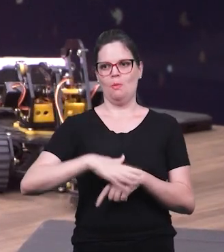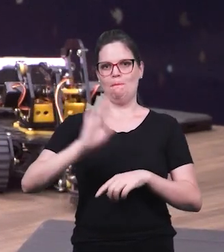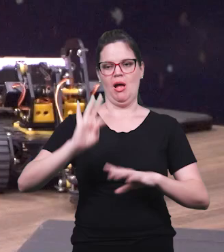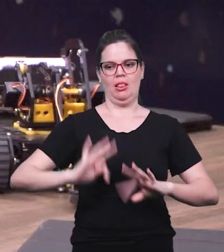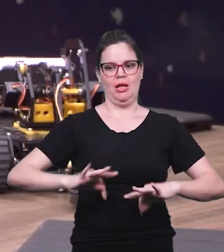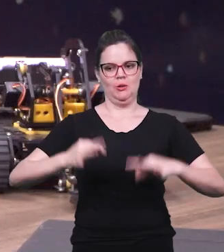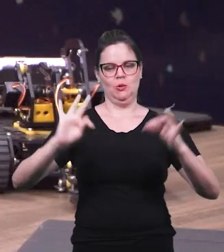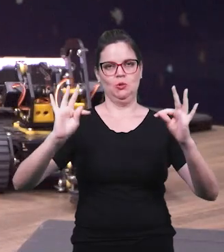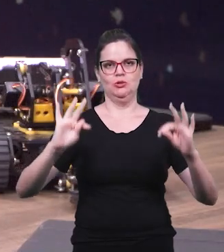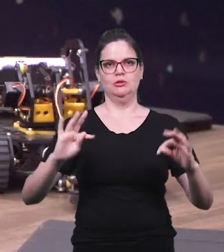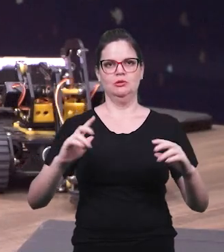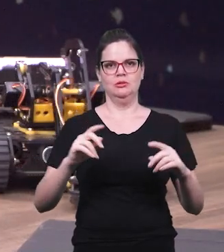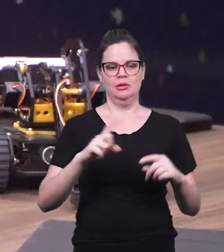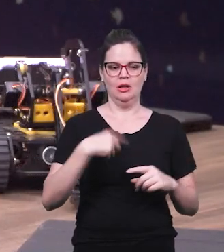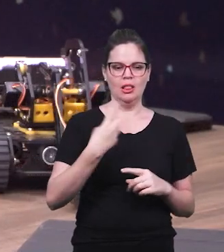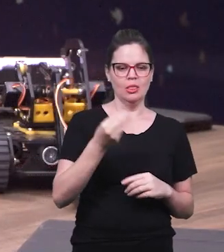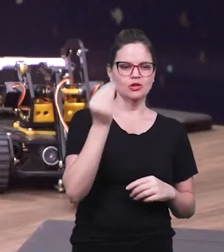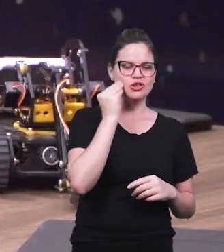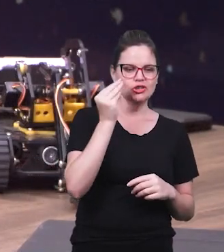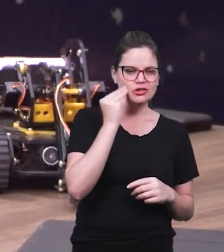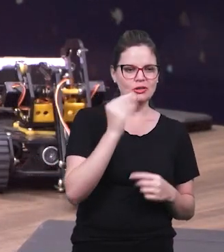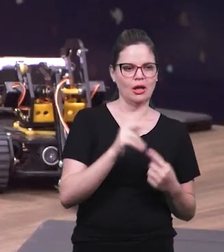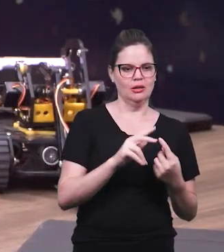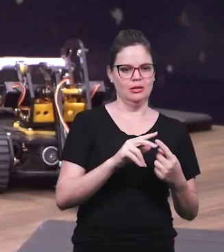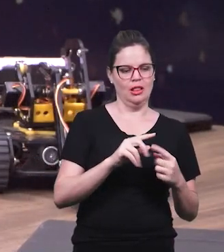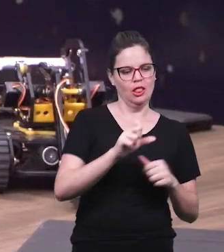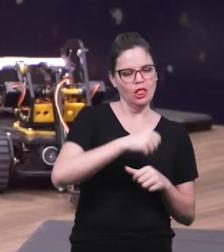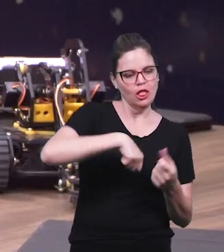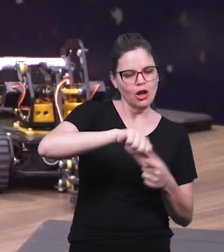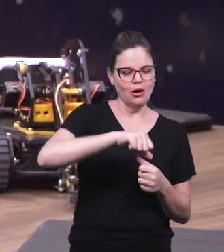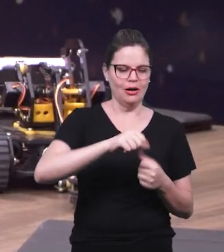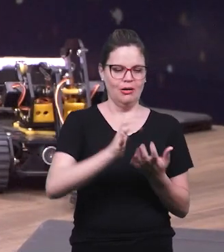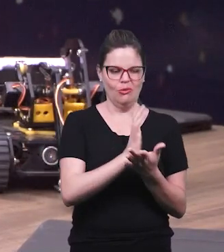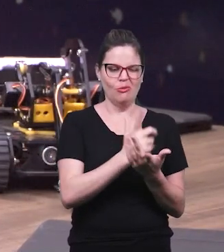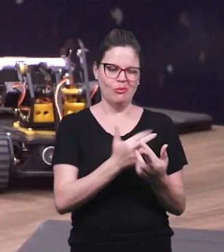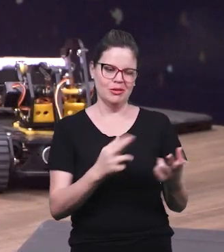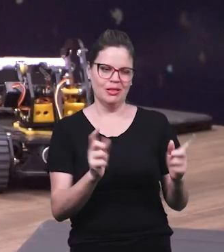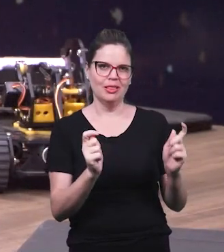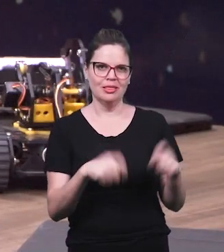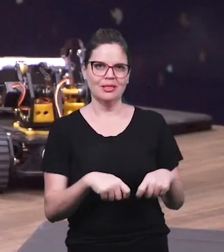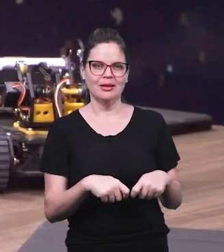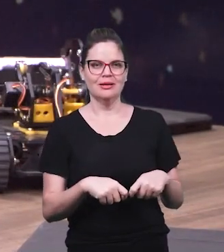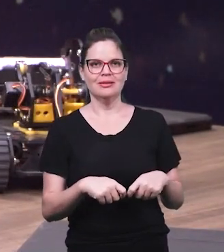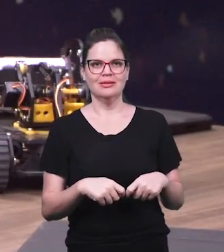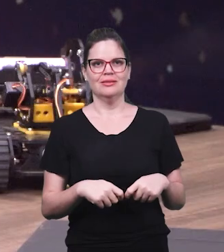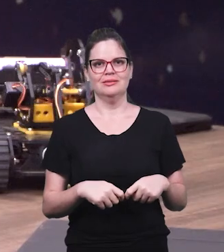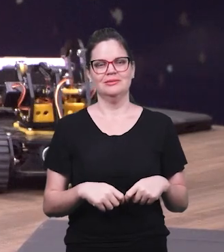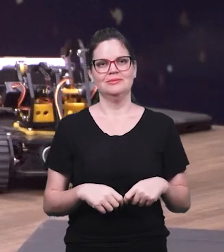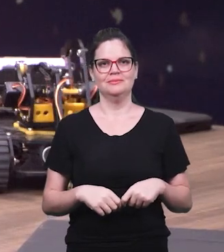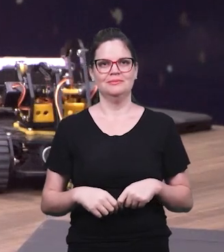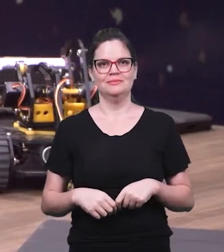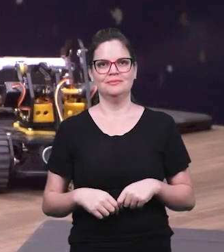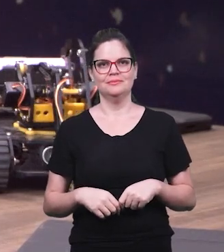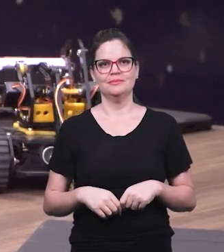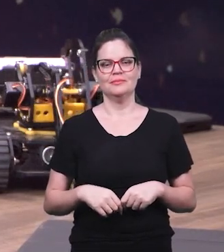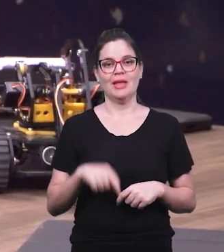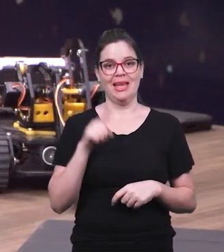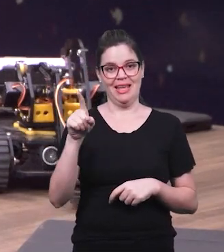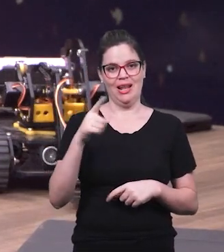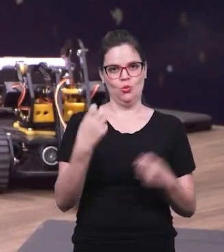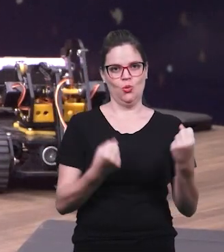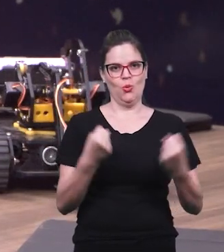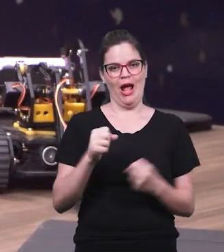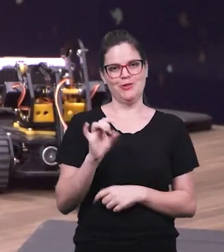tecnológicos, nós podemos mudar um código-fonte aqui e mudar todos os parâmetros dele. Então, no carro lá autônomo,